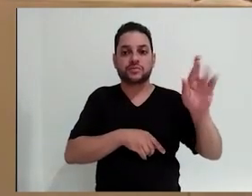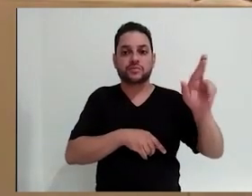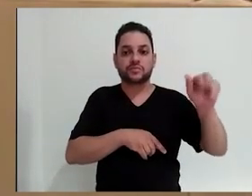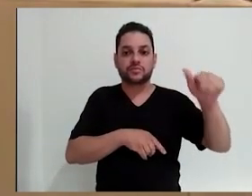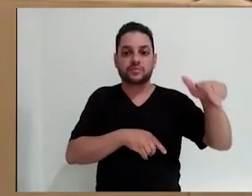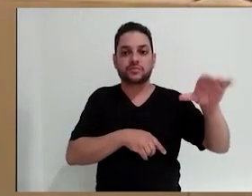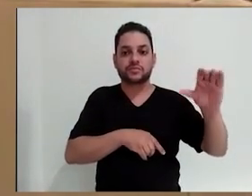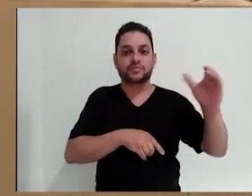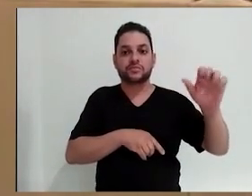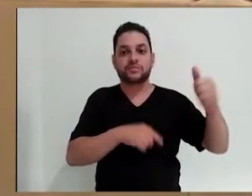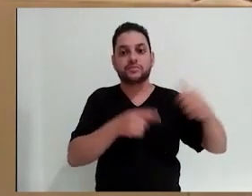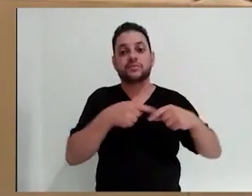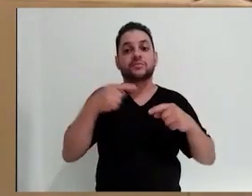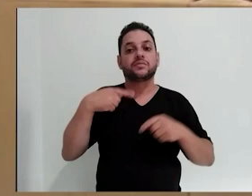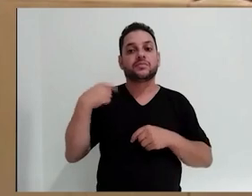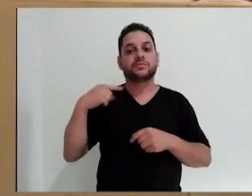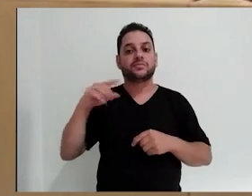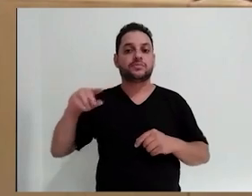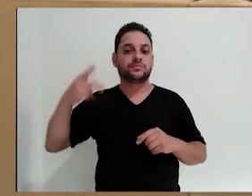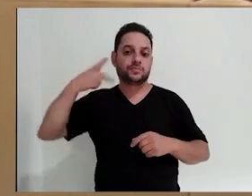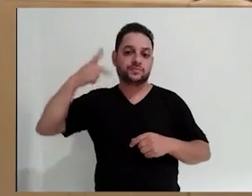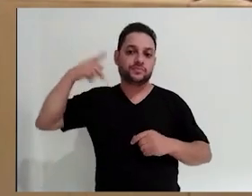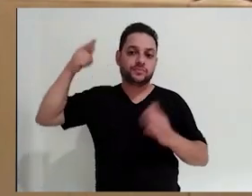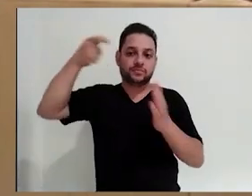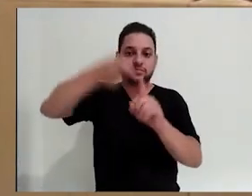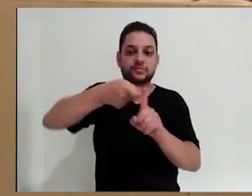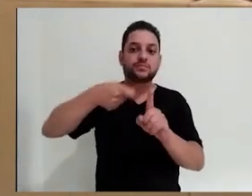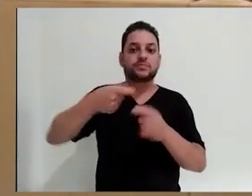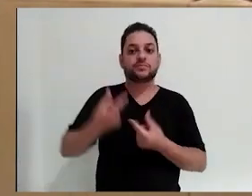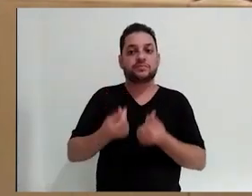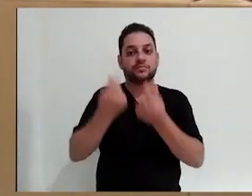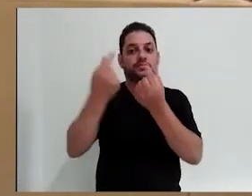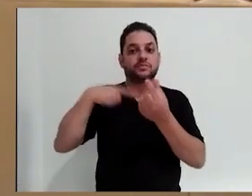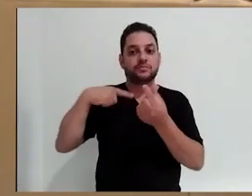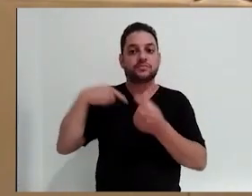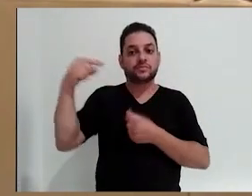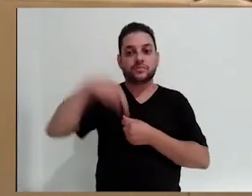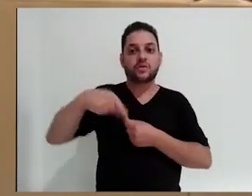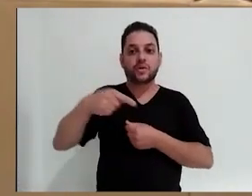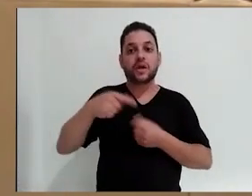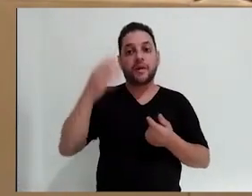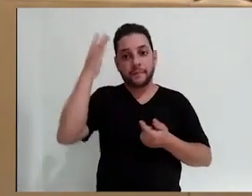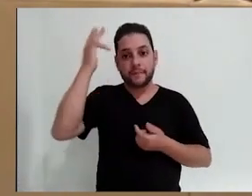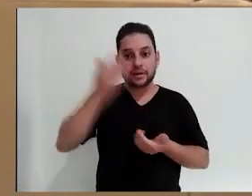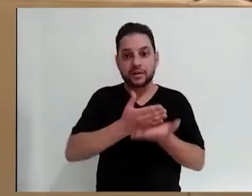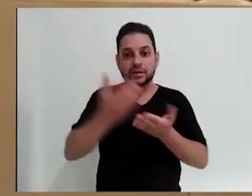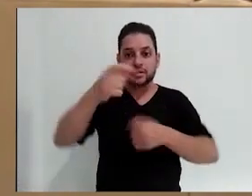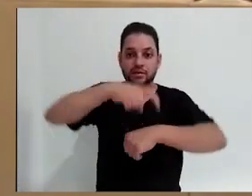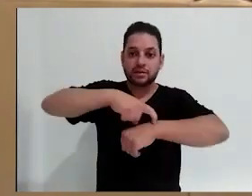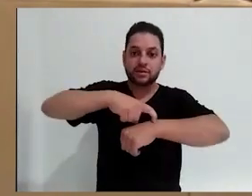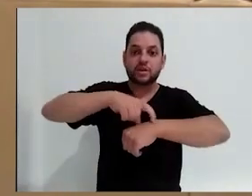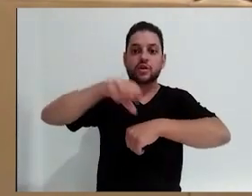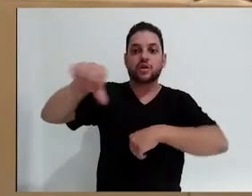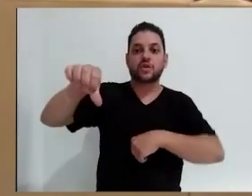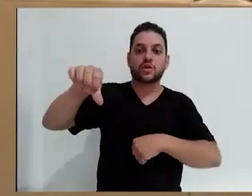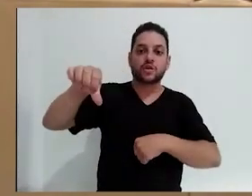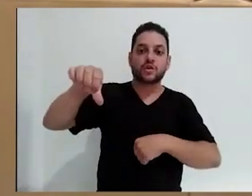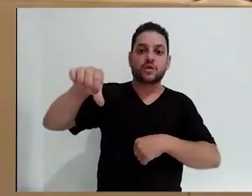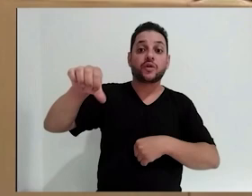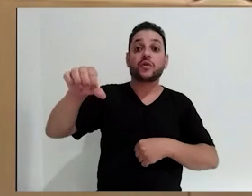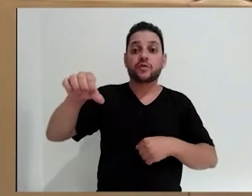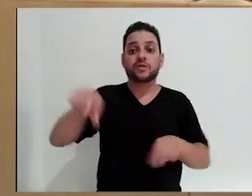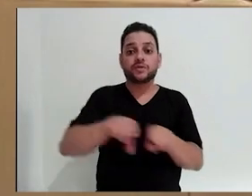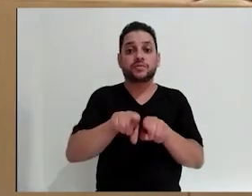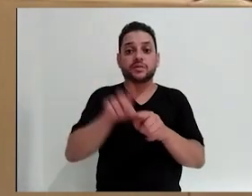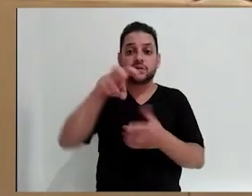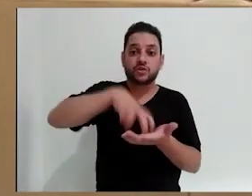da Fazenda Nacional, doutora Raquel Godoy Miranda de Araújo, estão todos convidados para amanhã às 9 horas. E amanhã, ainda de manhã, às